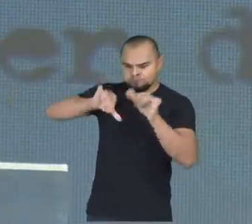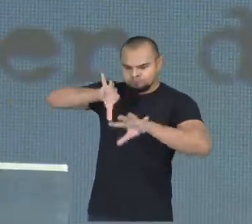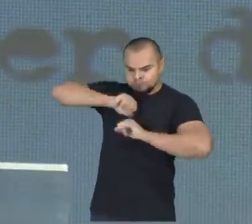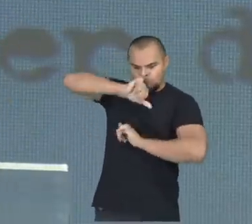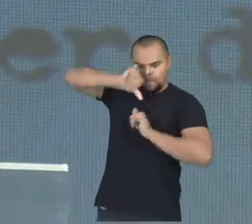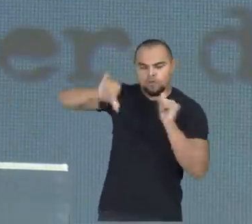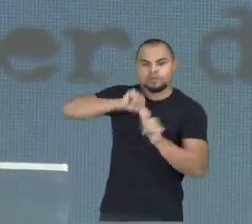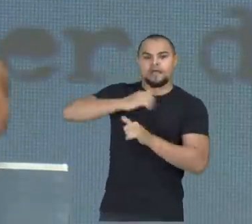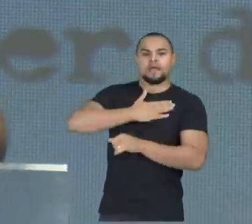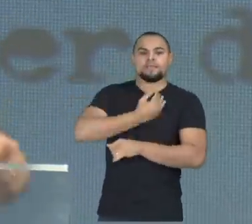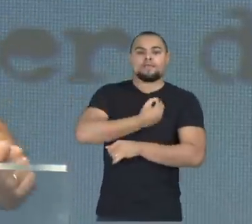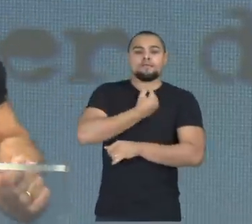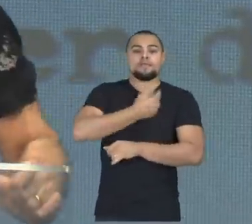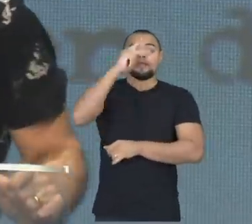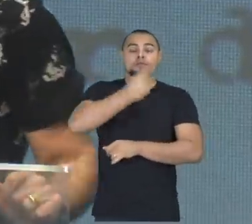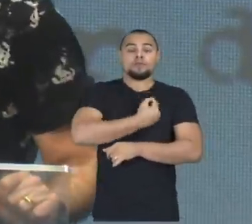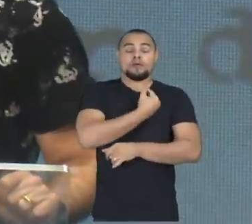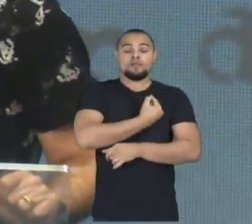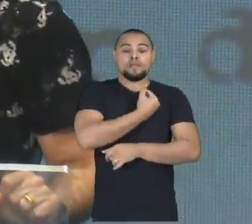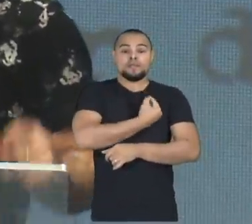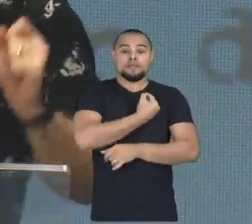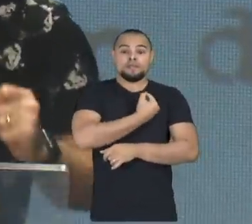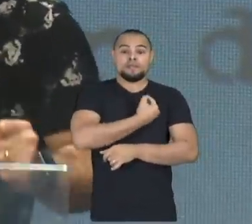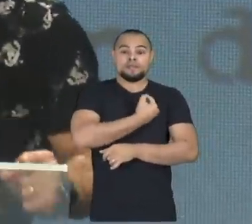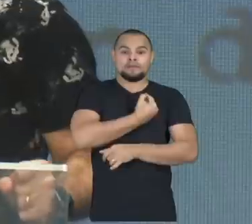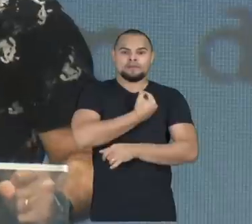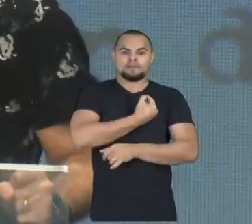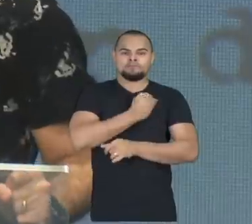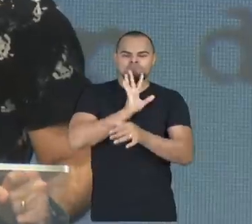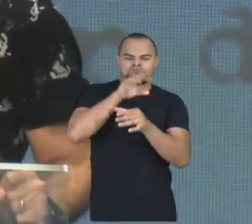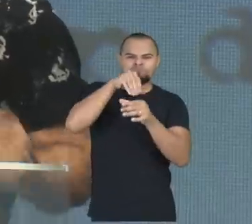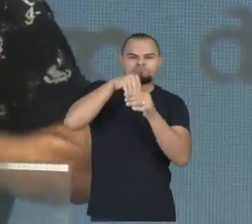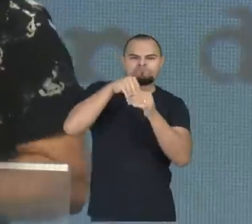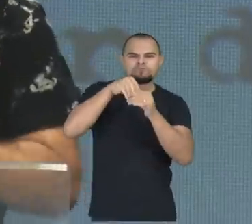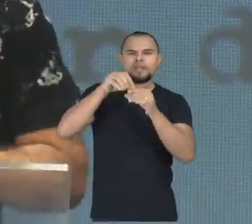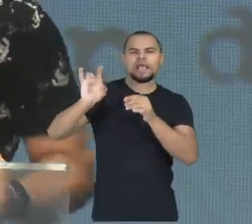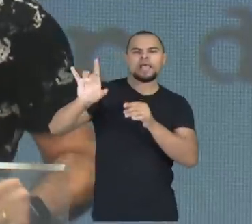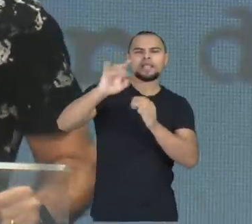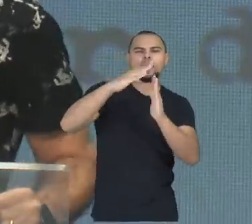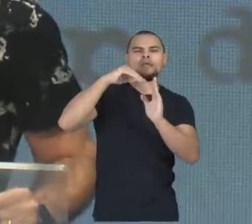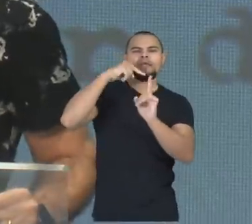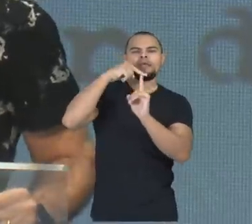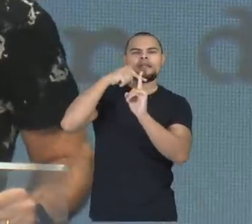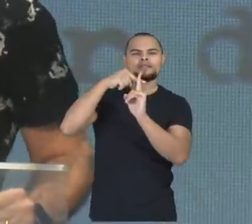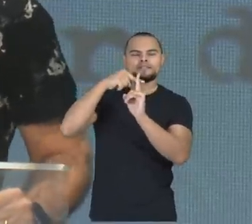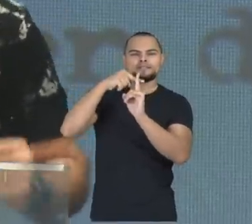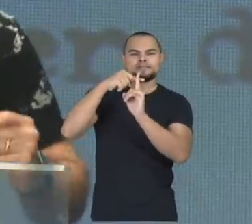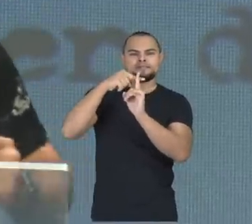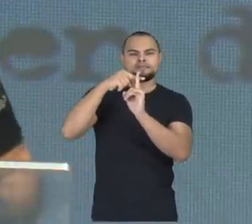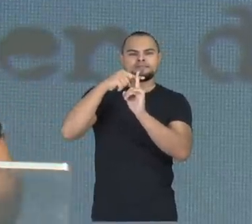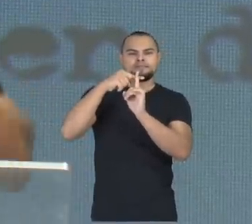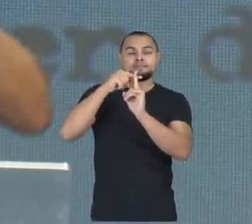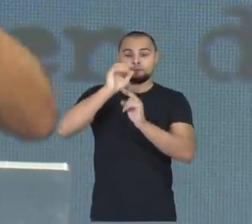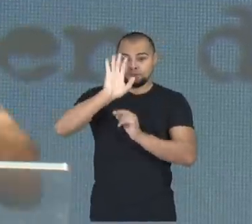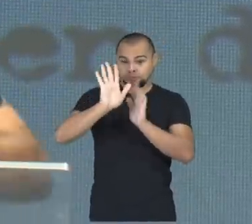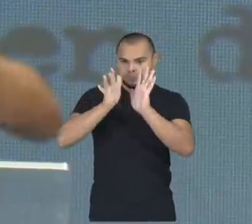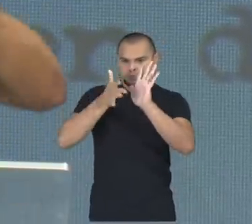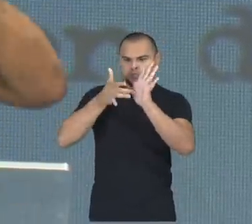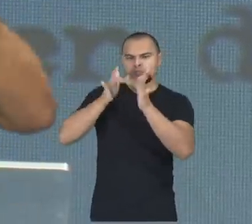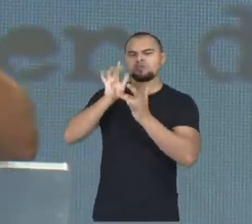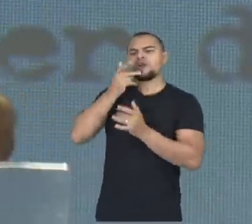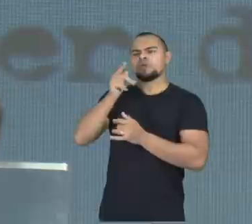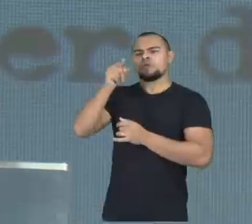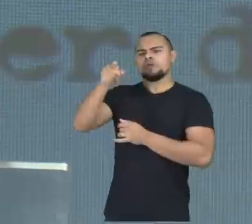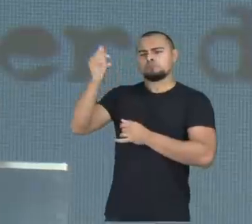minha vida e para a sua vida como parte da igreja dele. Sobre quem ele vai falar agora. Aí ele vai dizer, oh, não foi carne